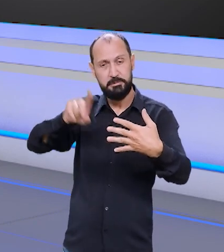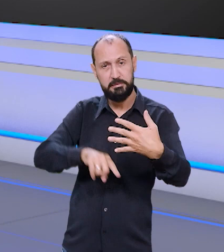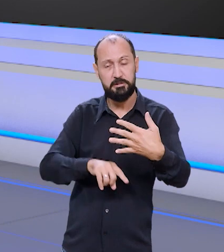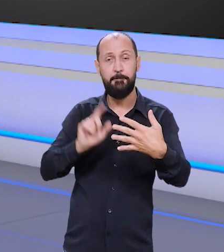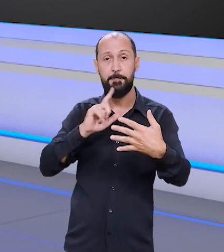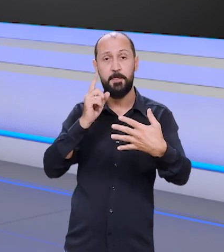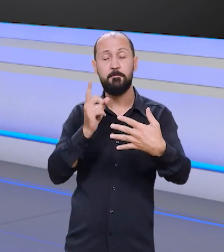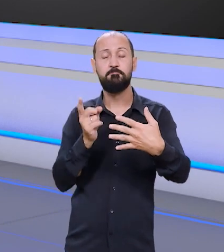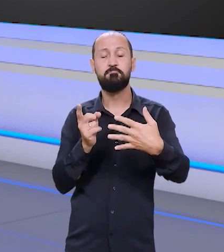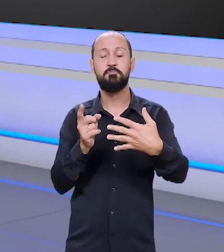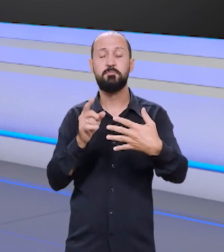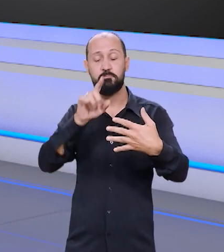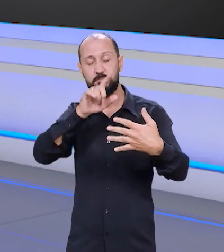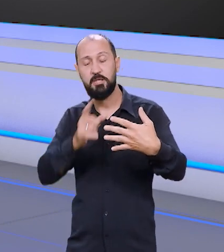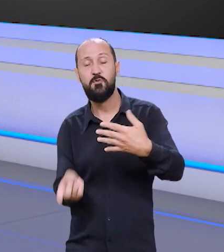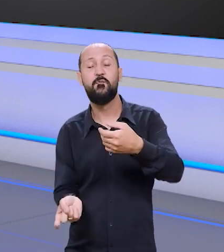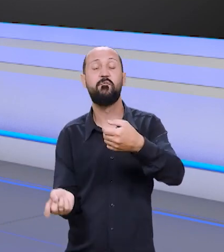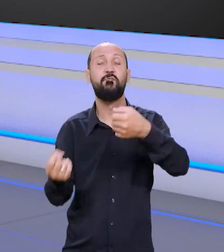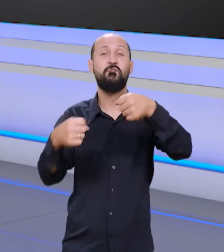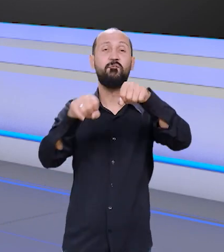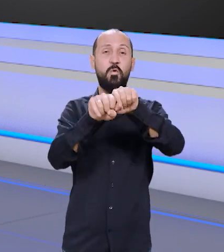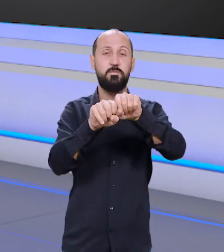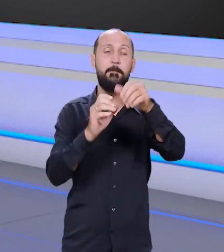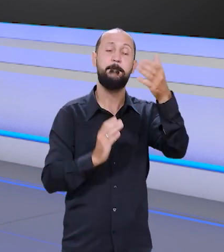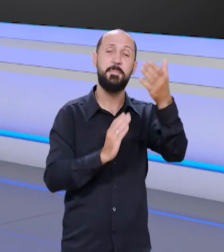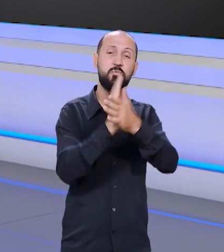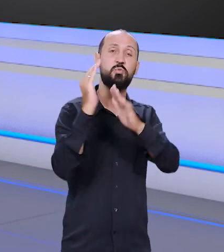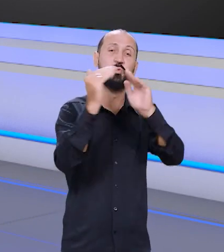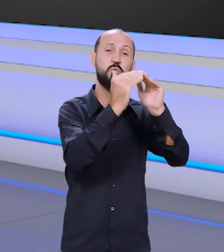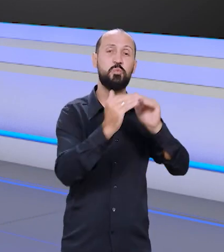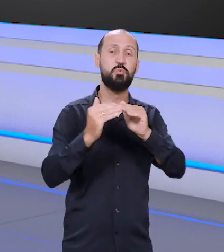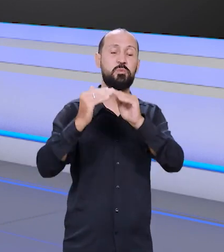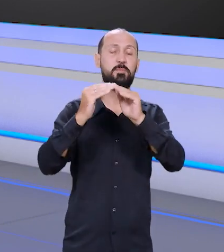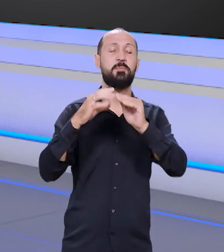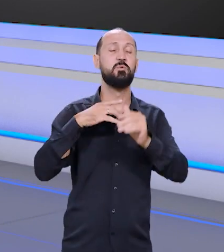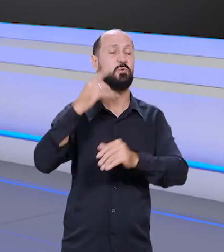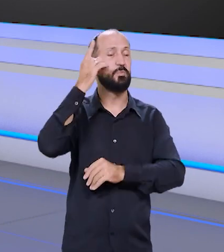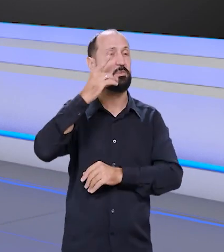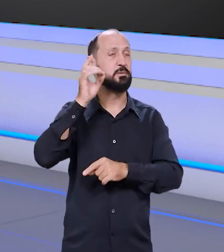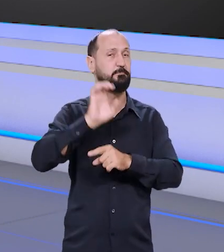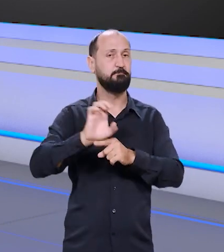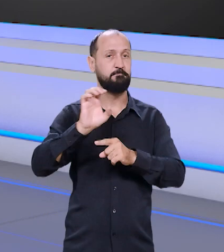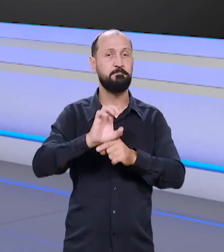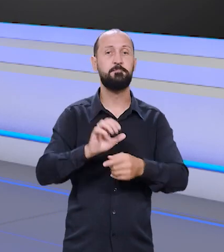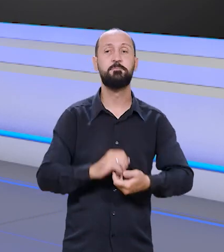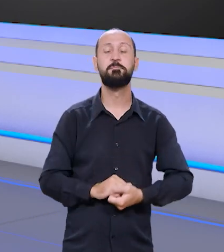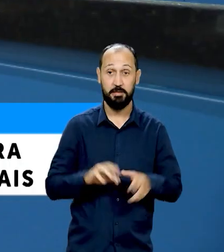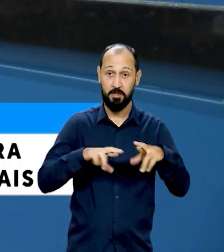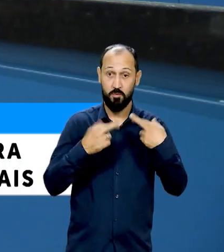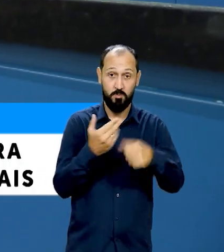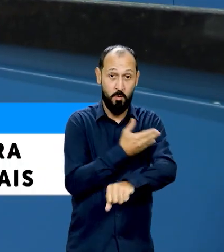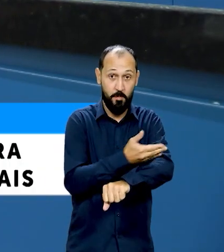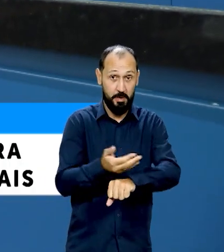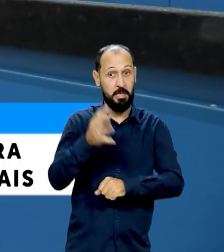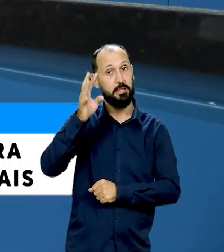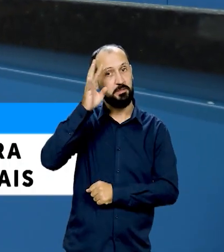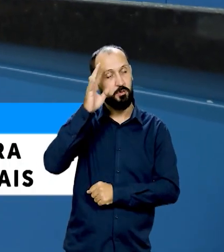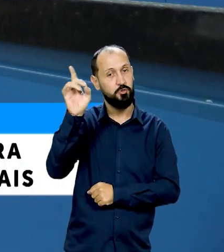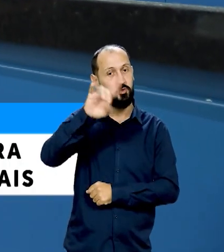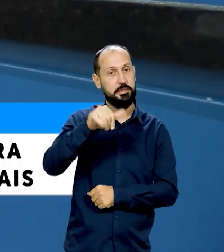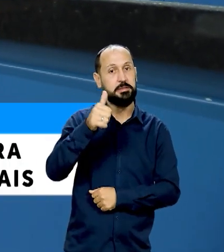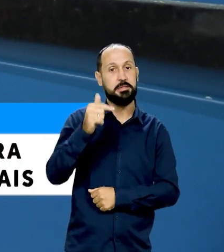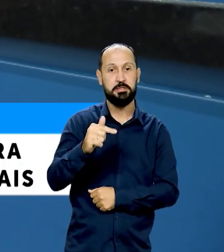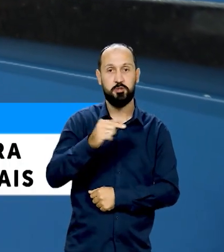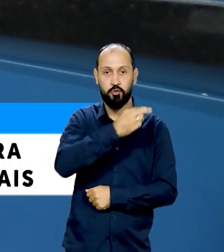concursos públicos estaduais foi aprovada por unanimidade pelos deputados estaduais. Na sessão ordinária